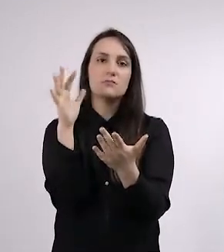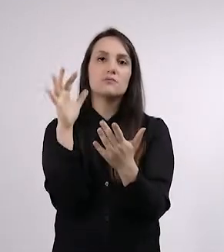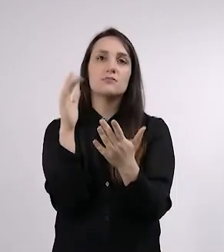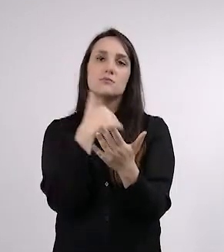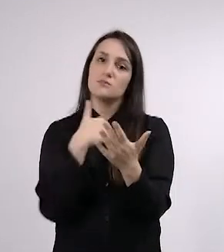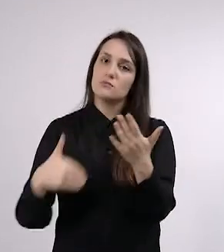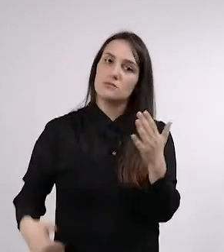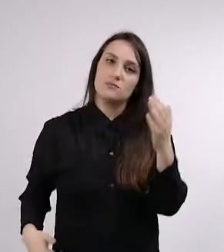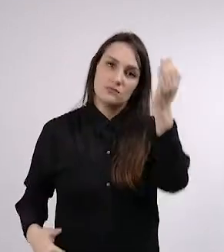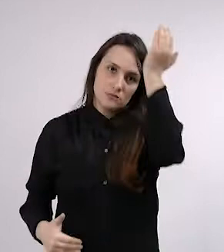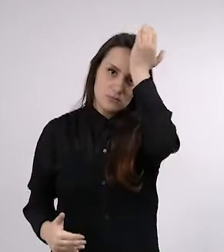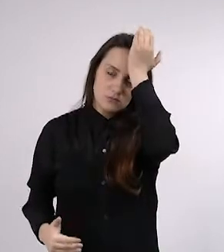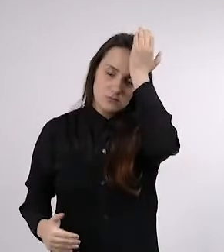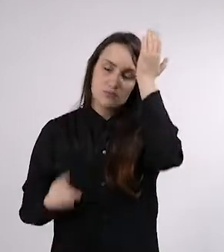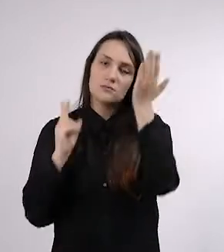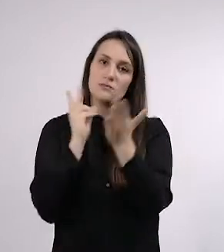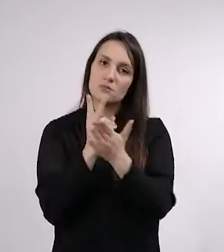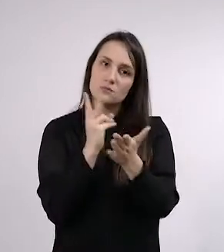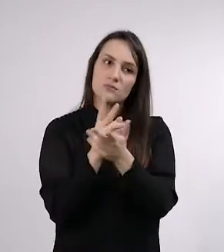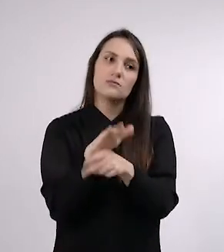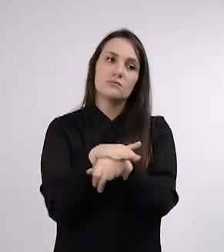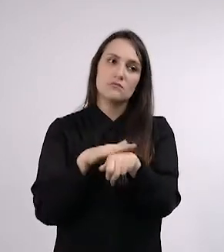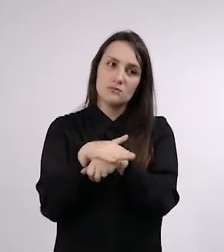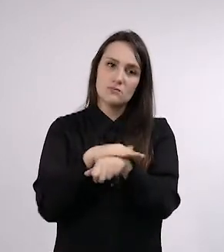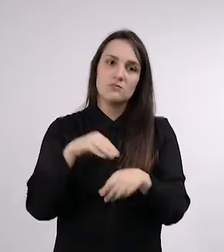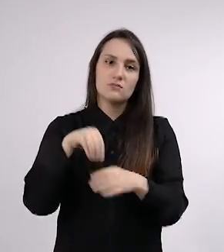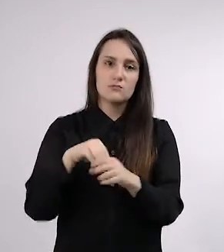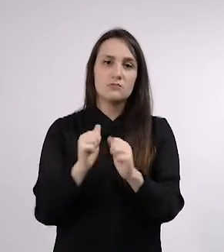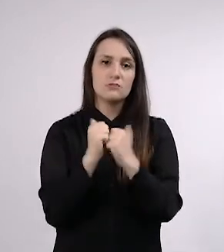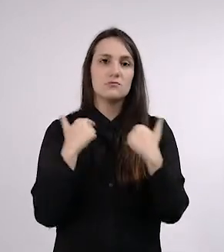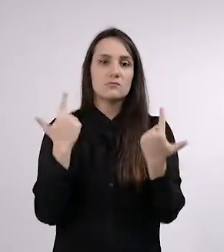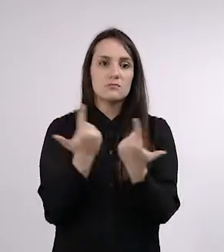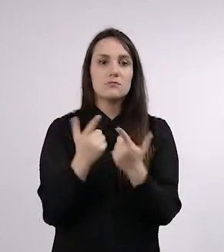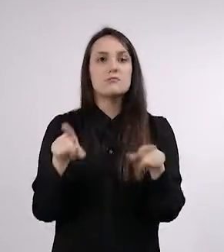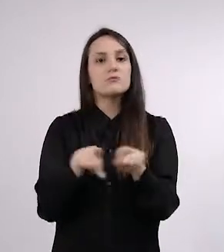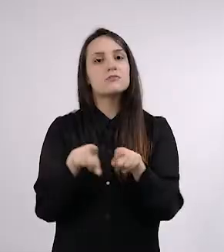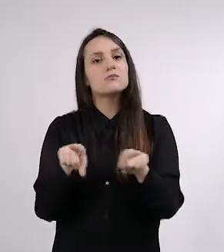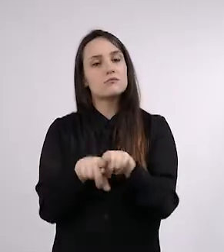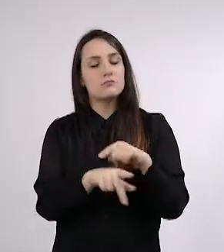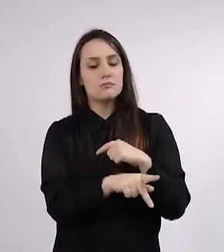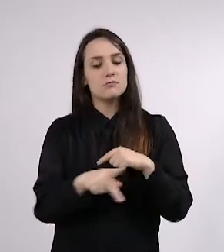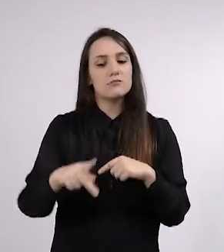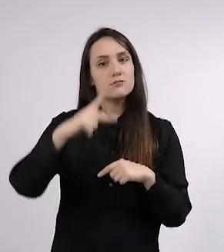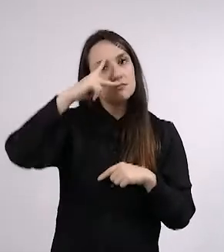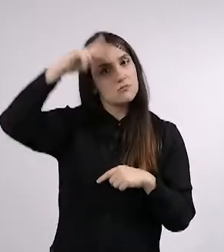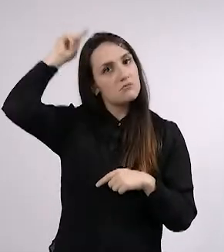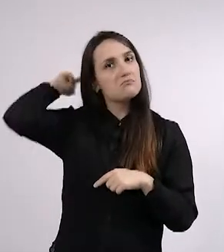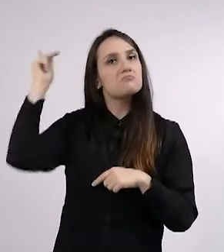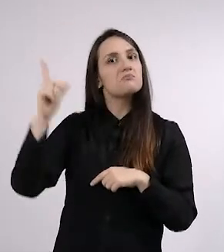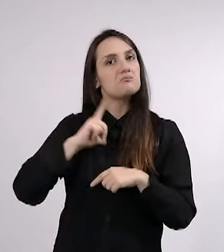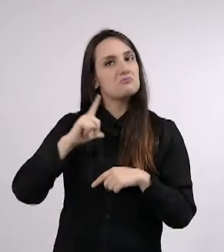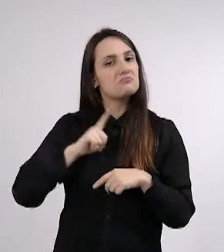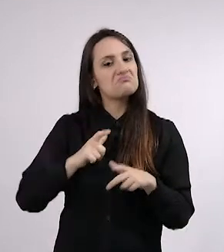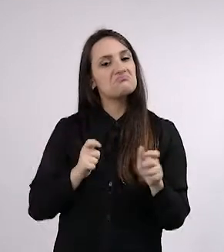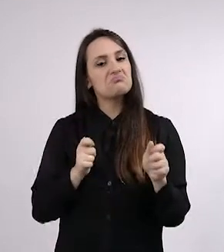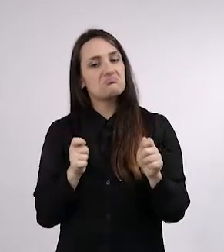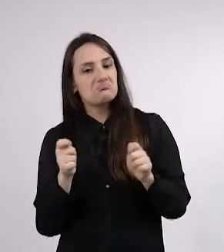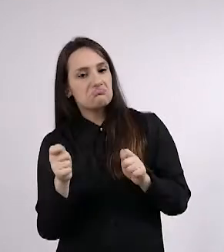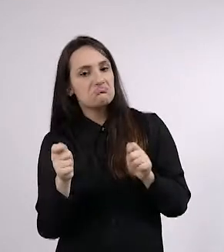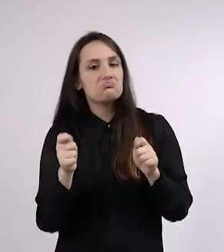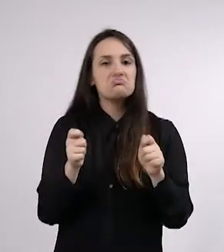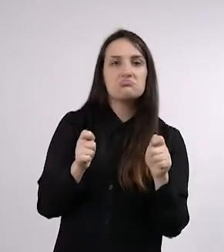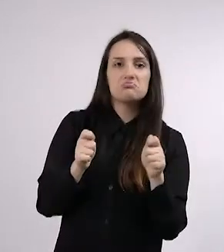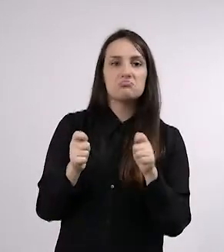ele tem conversado muito lá na Assembleia, o presidente Paulo Corrêa conduz a casa com